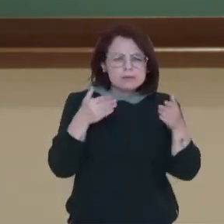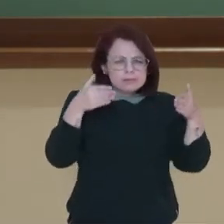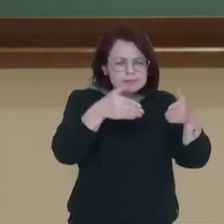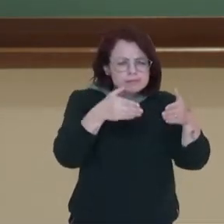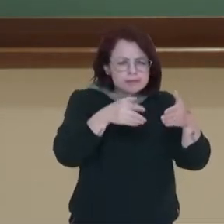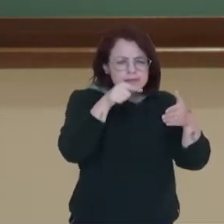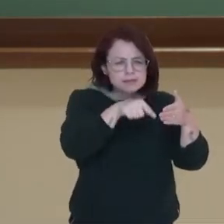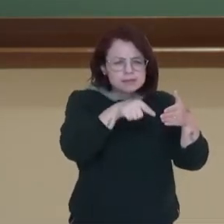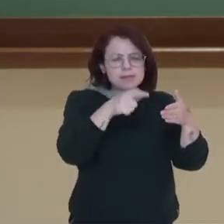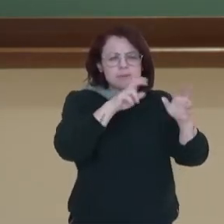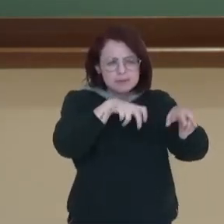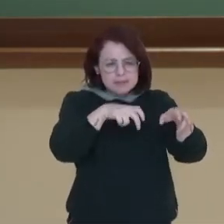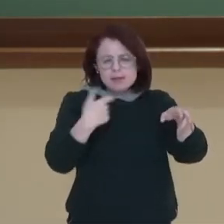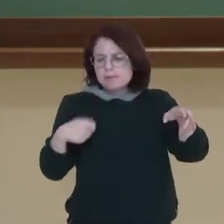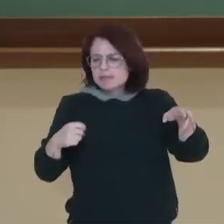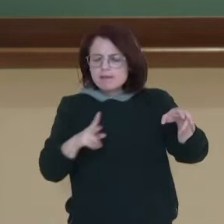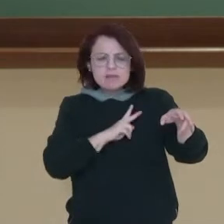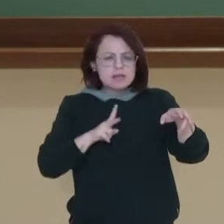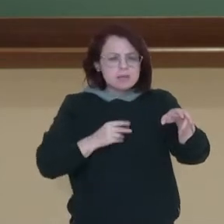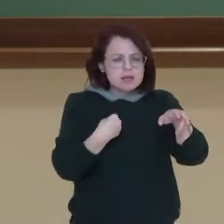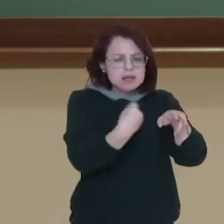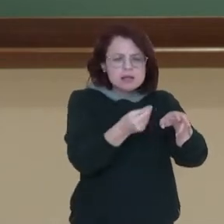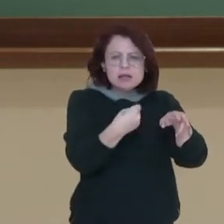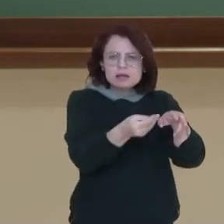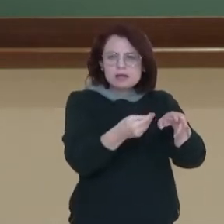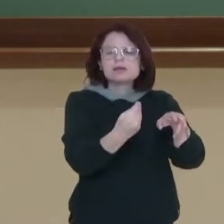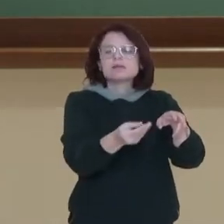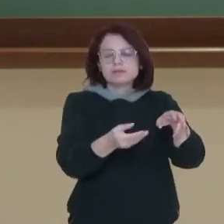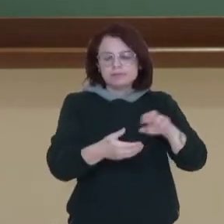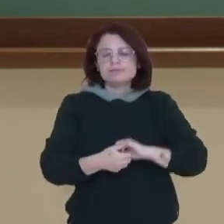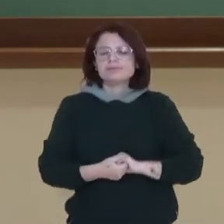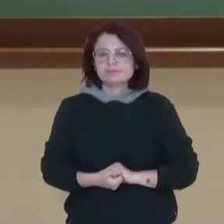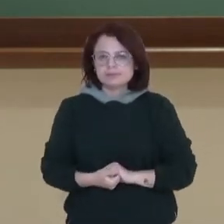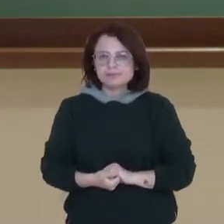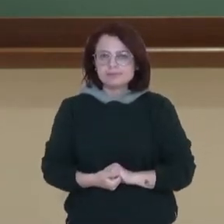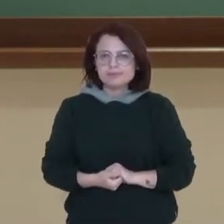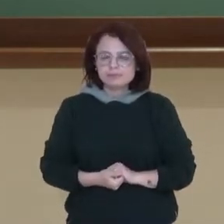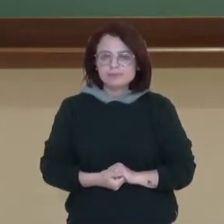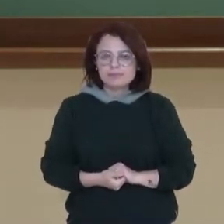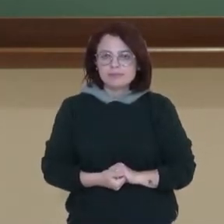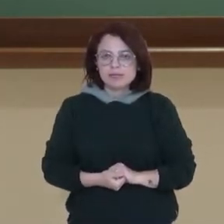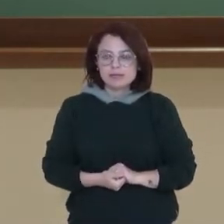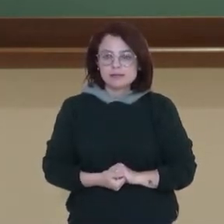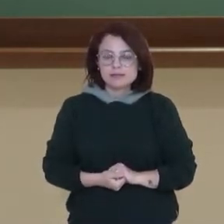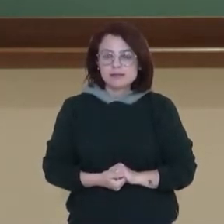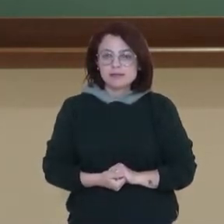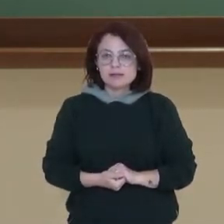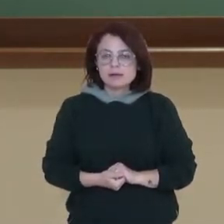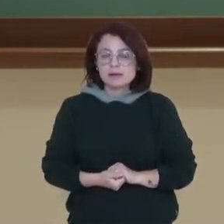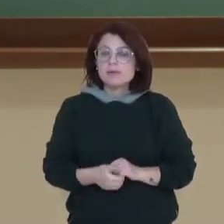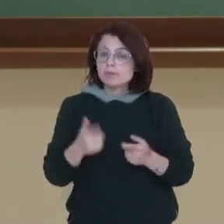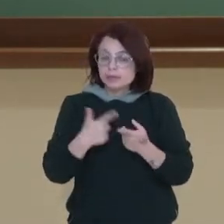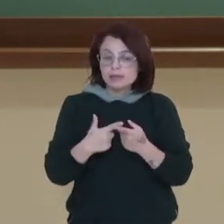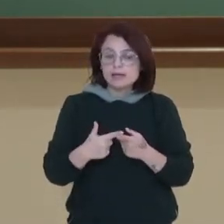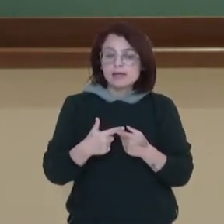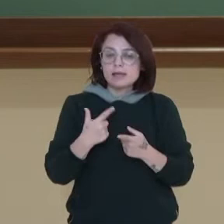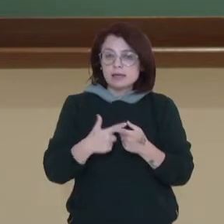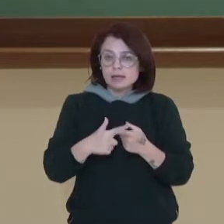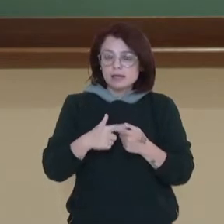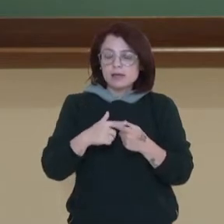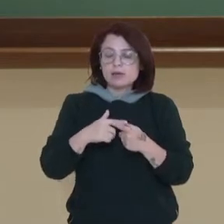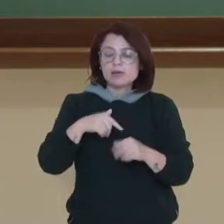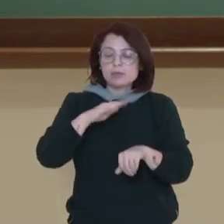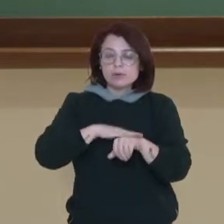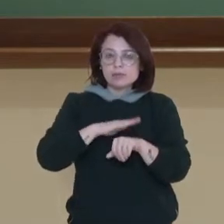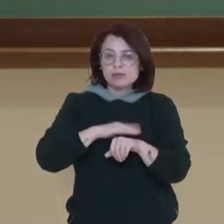ser cultivado e quais são os nutrientes que ela vai necessitar, certo? Porque através da fotossíntese ela